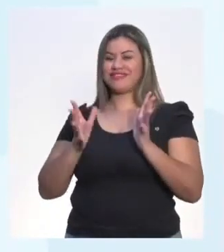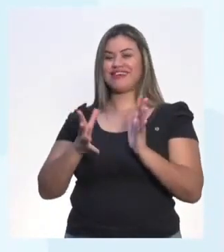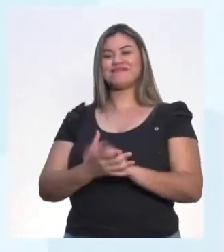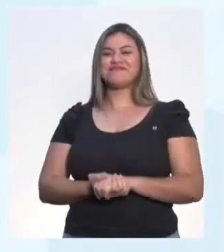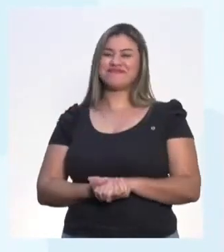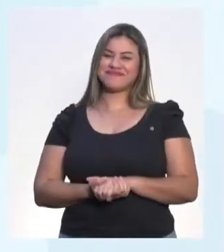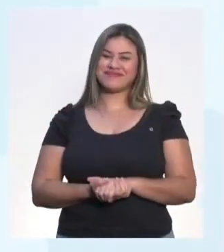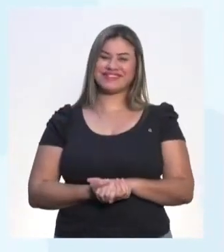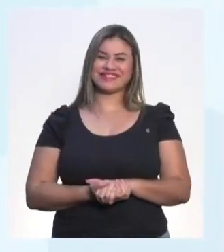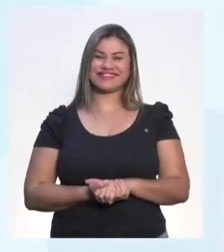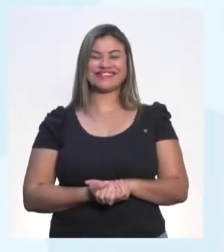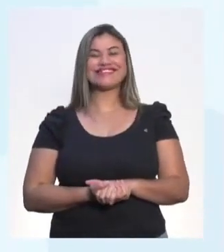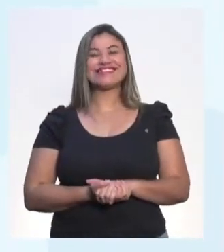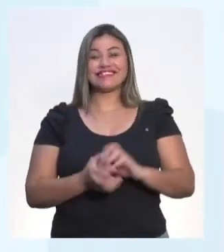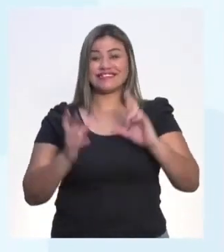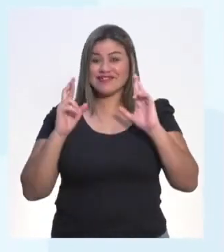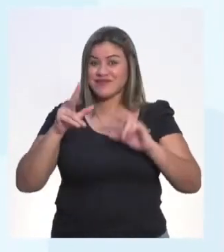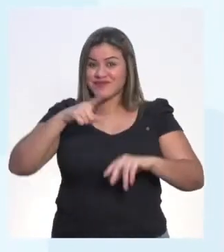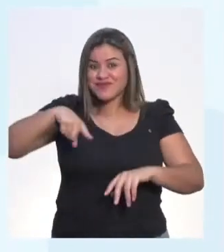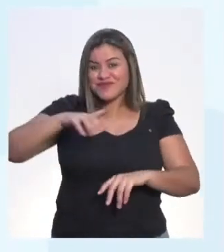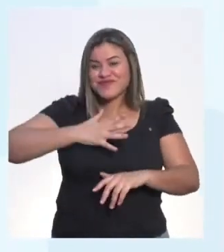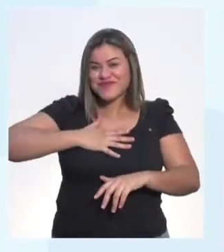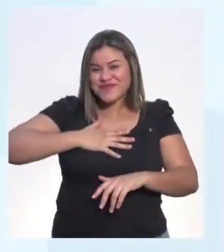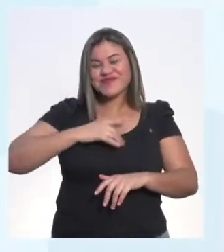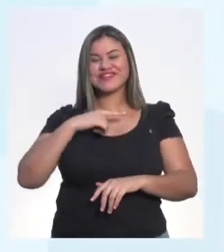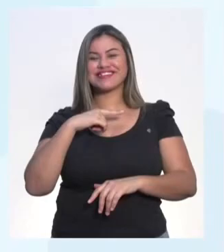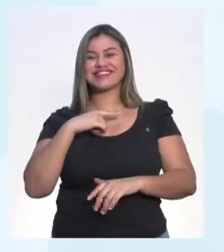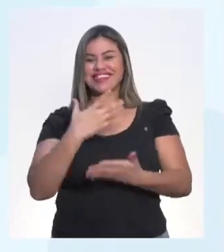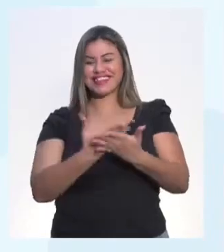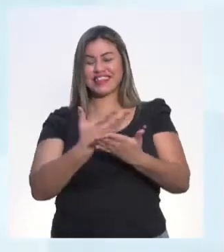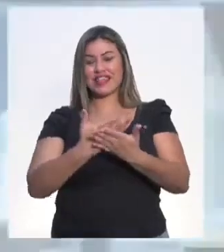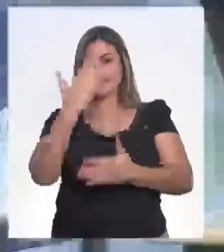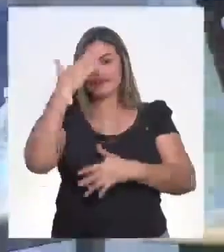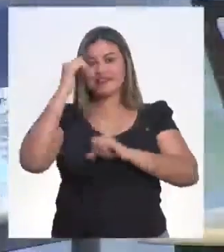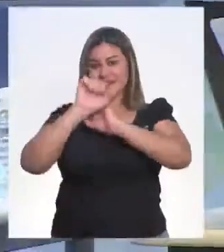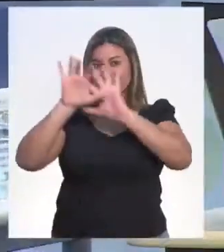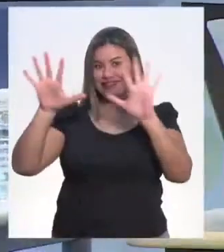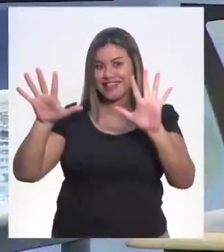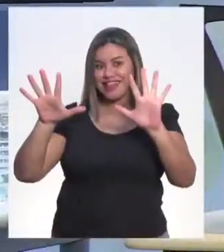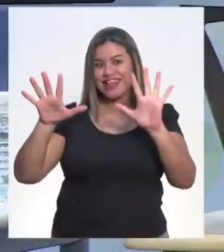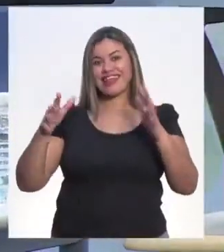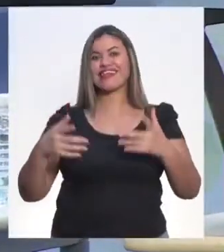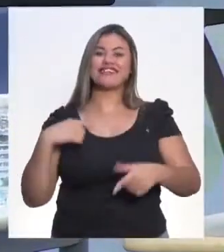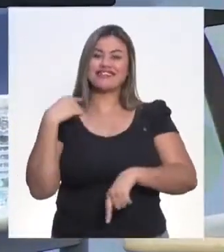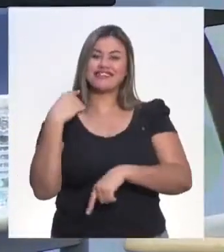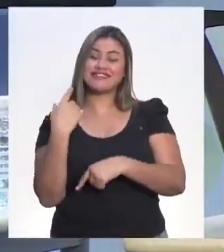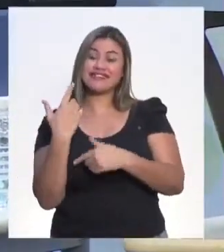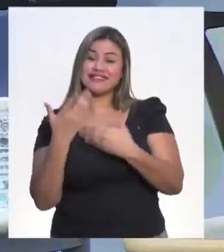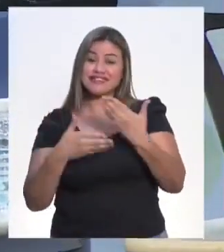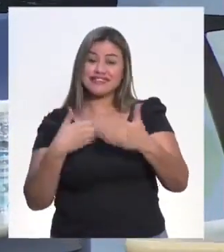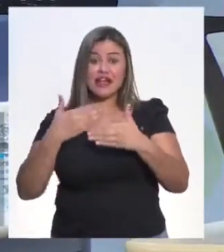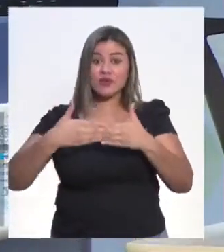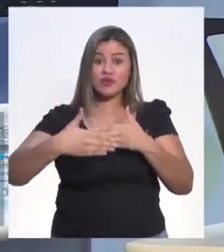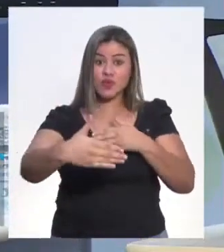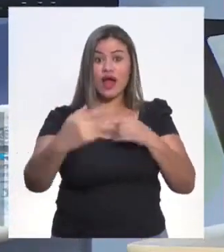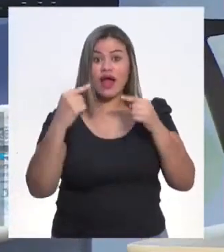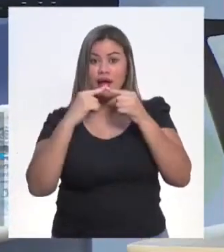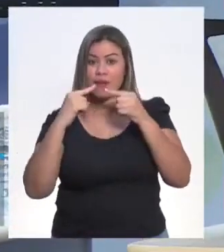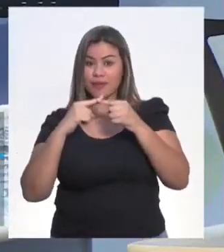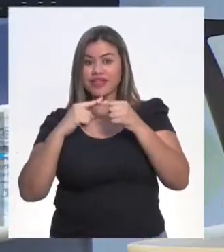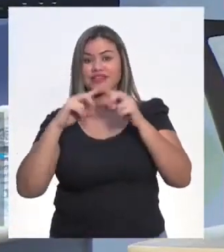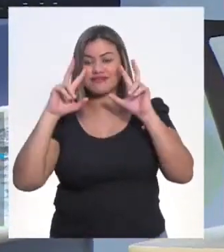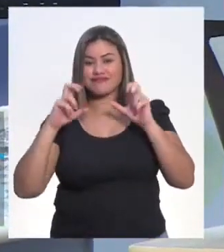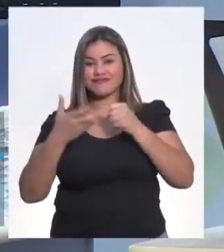Bom, pessoal, espero que vocês tenham gostado da aula, tenham entendido. E a gente vai dar continuidade ainda a